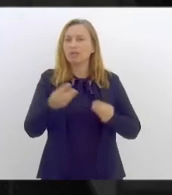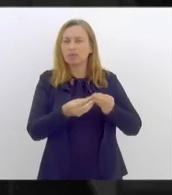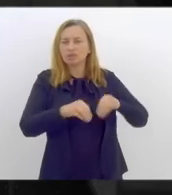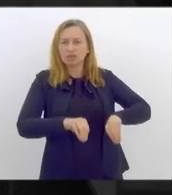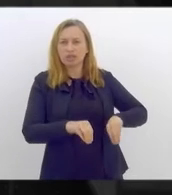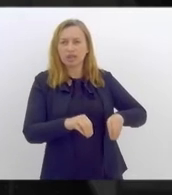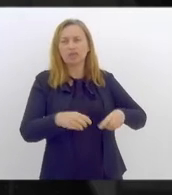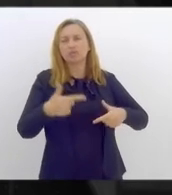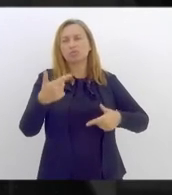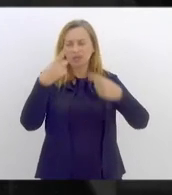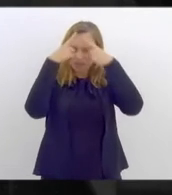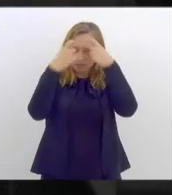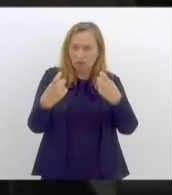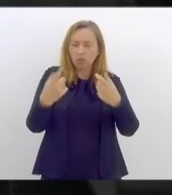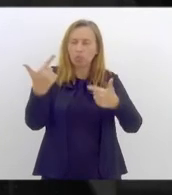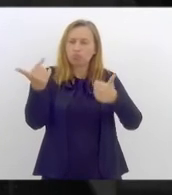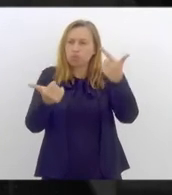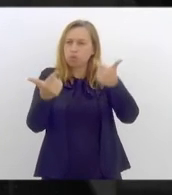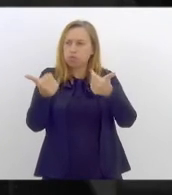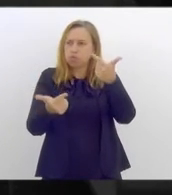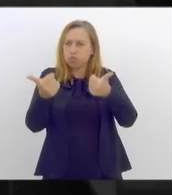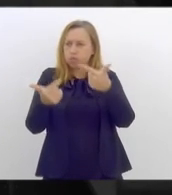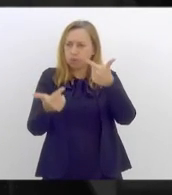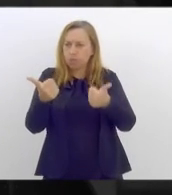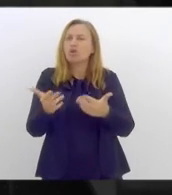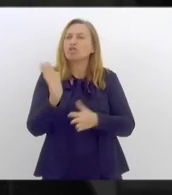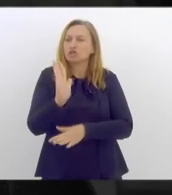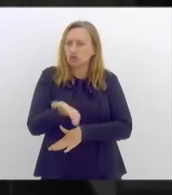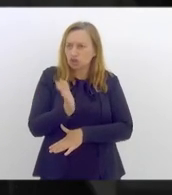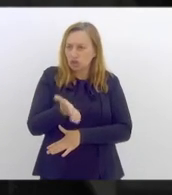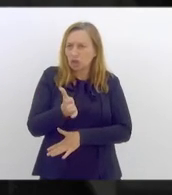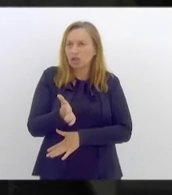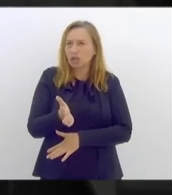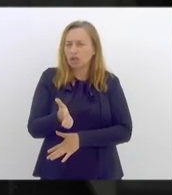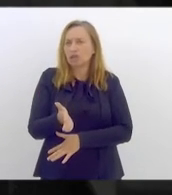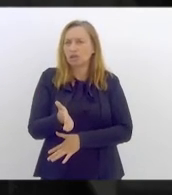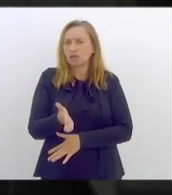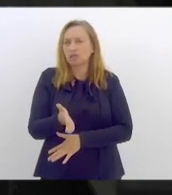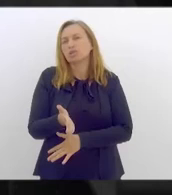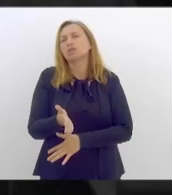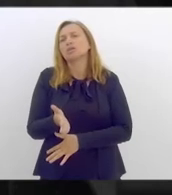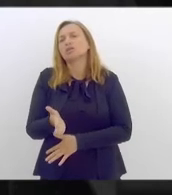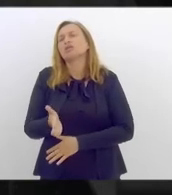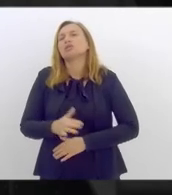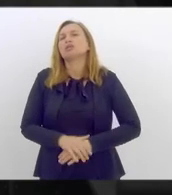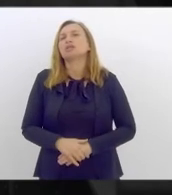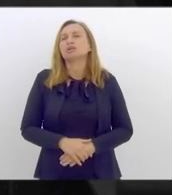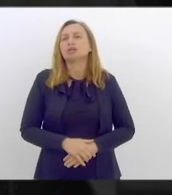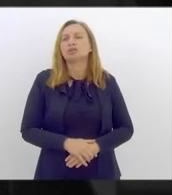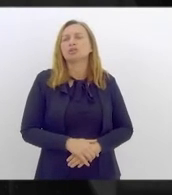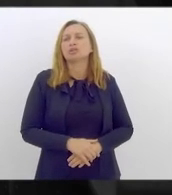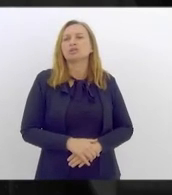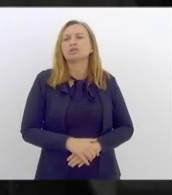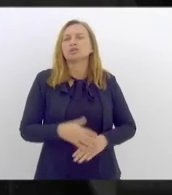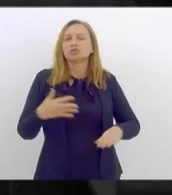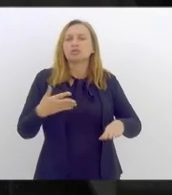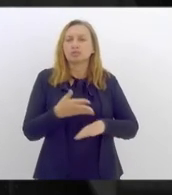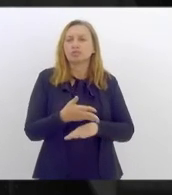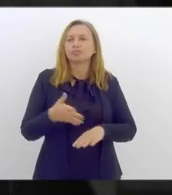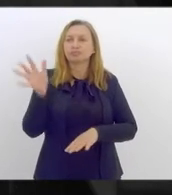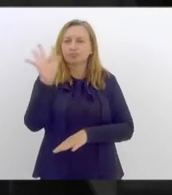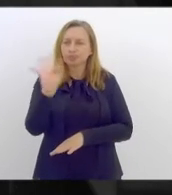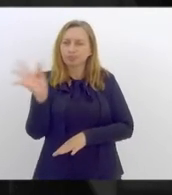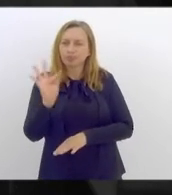é tiros já foram disparados e já alcançaram as dependências físicas da Souza Marques